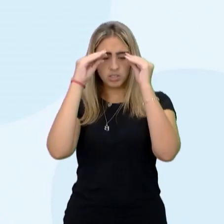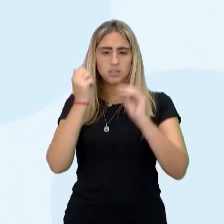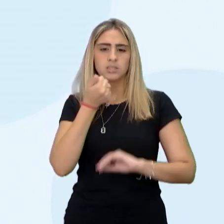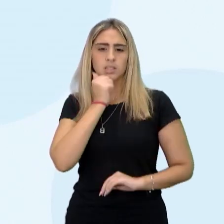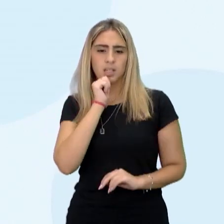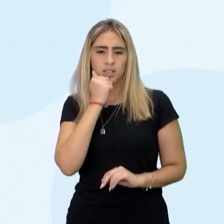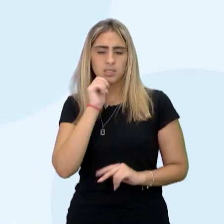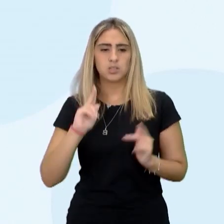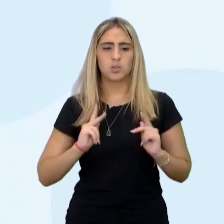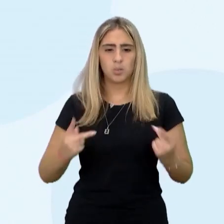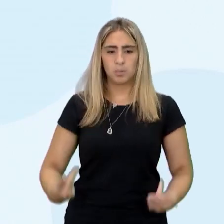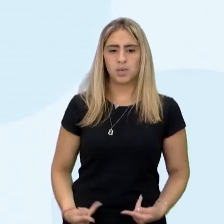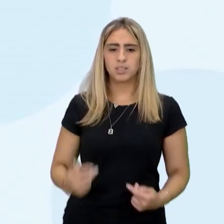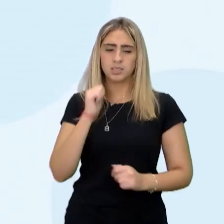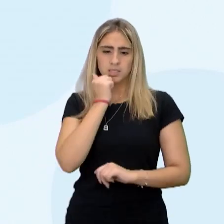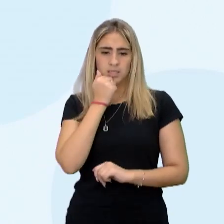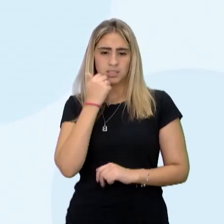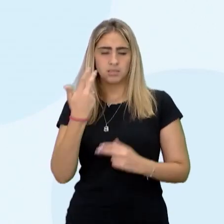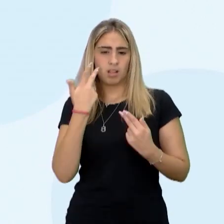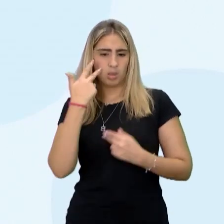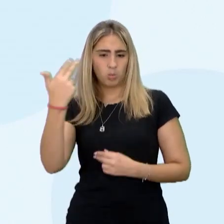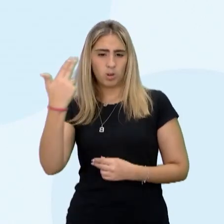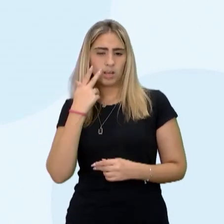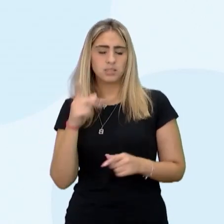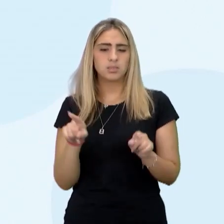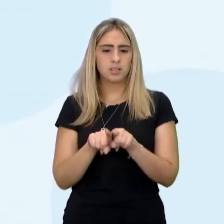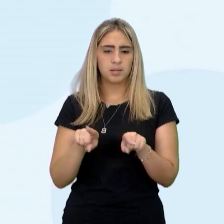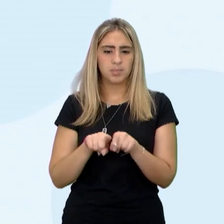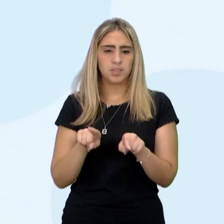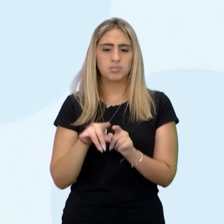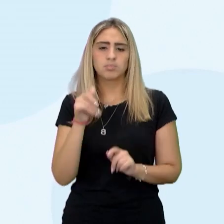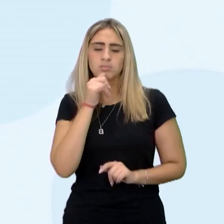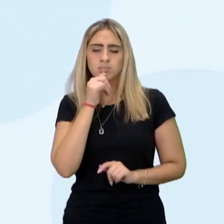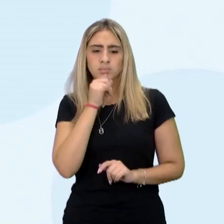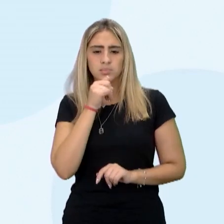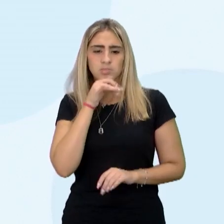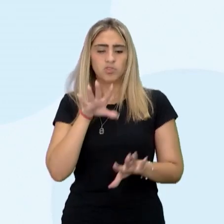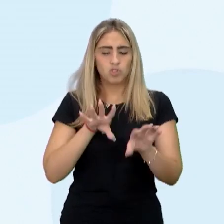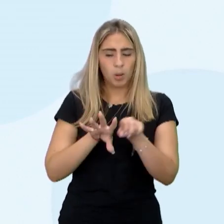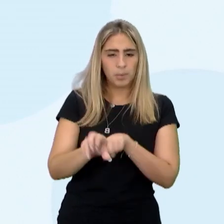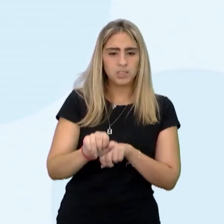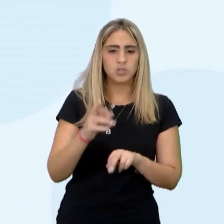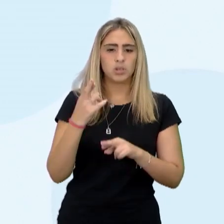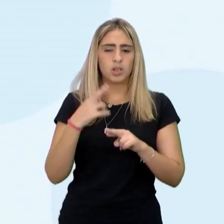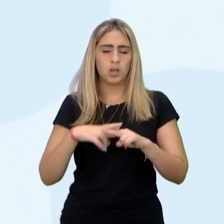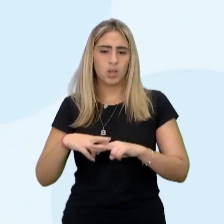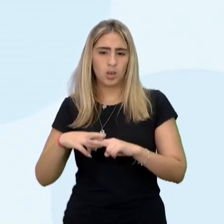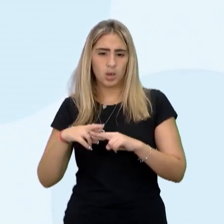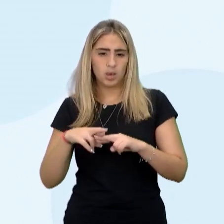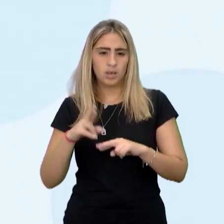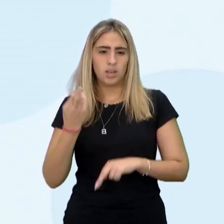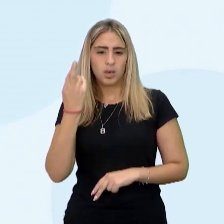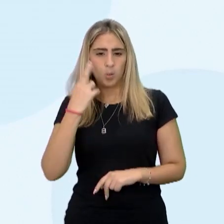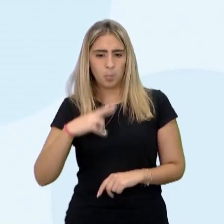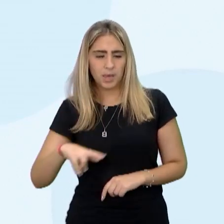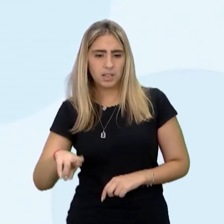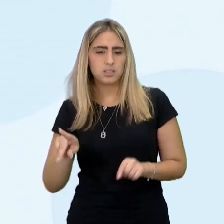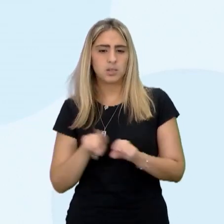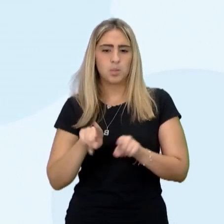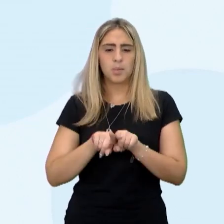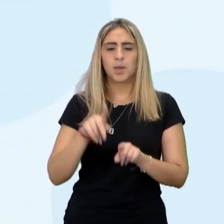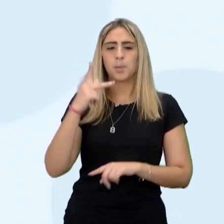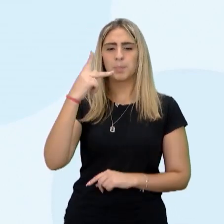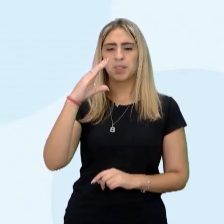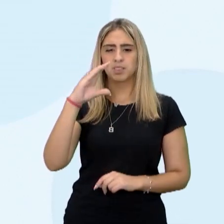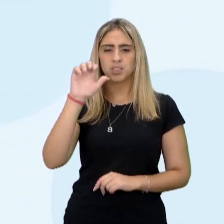ciências humanas e sociais aplicadas, por exemplo, aí questões do itinerário formativo, né, recuperação, como eu falei para vocês. E o